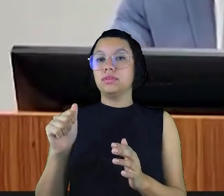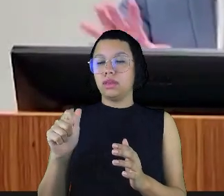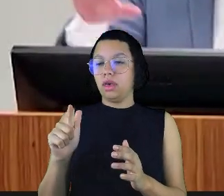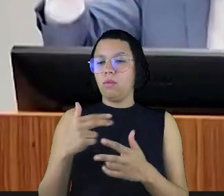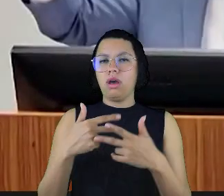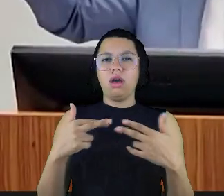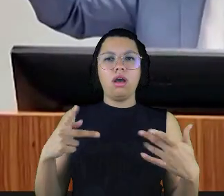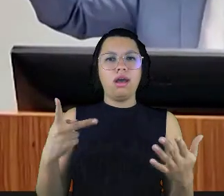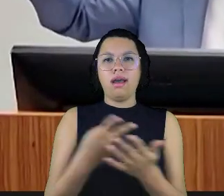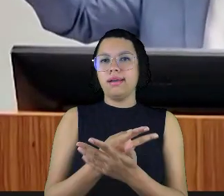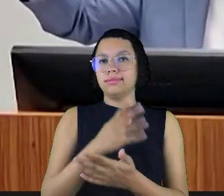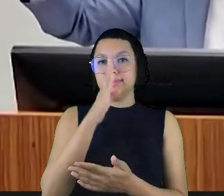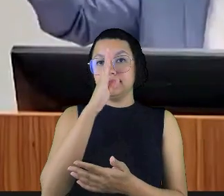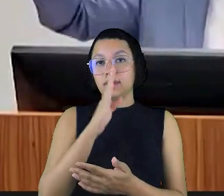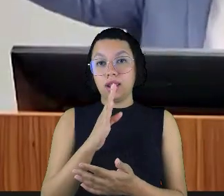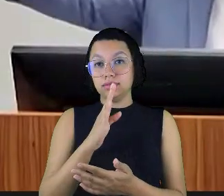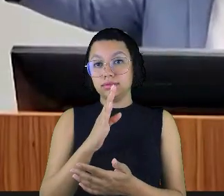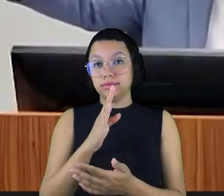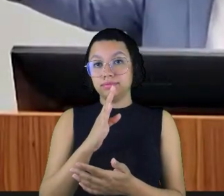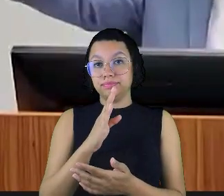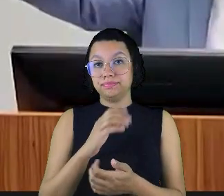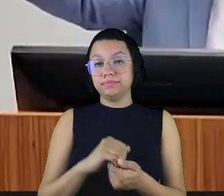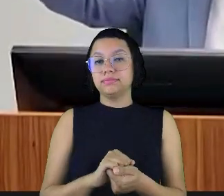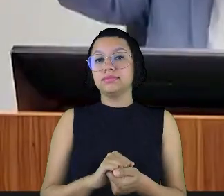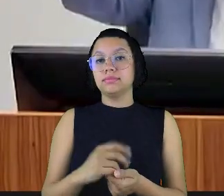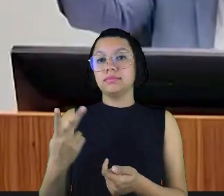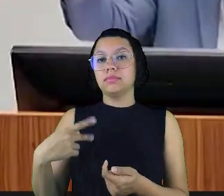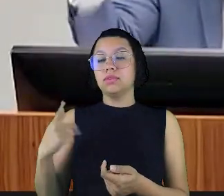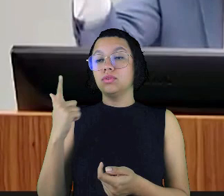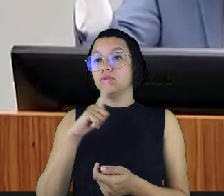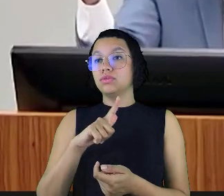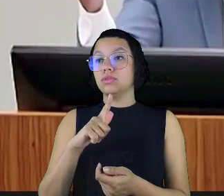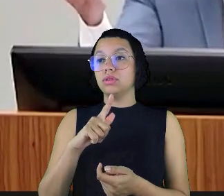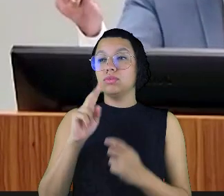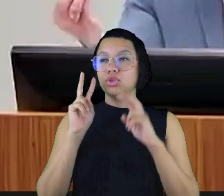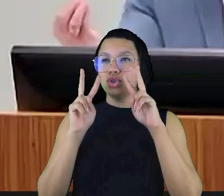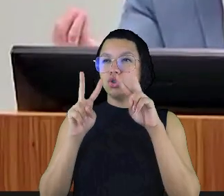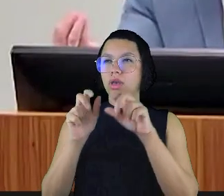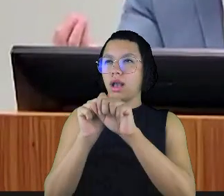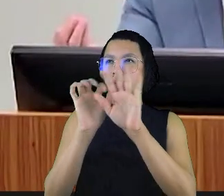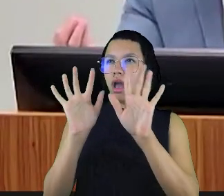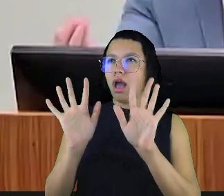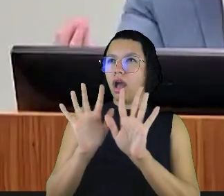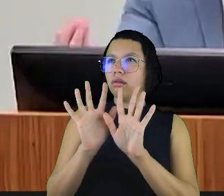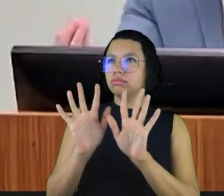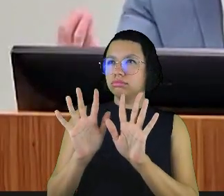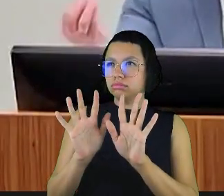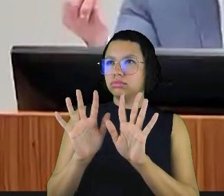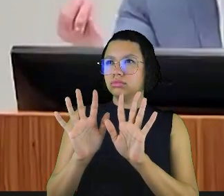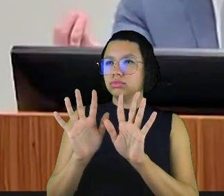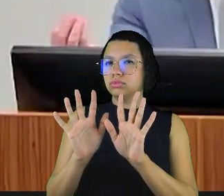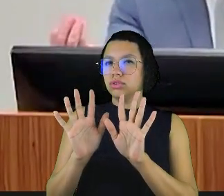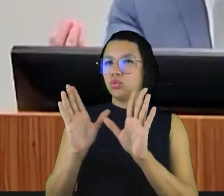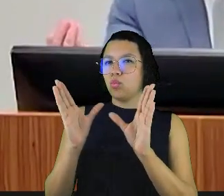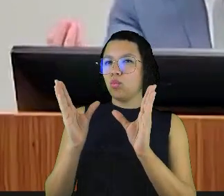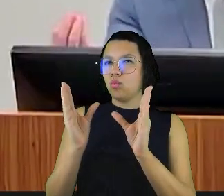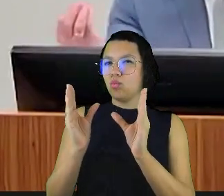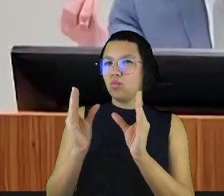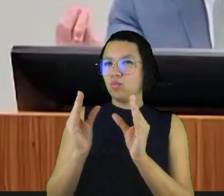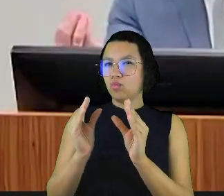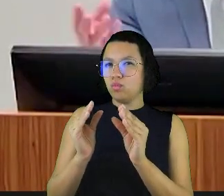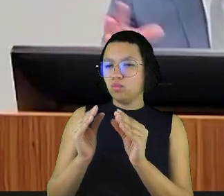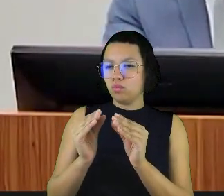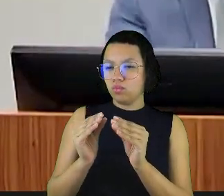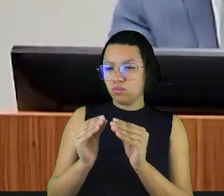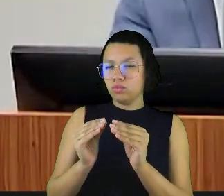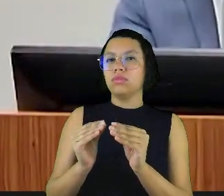caros. Nós conseguimos enxergar claramente um esvaziamento do contencioso